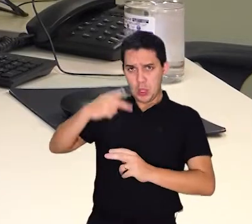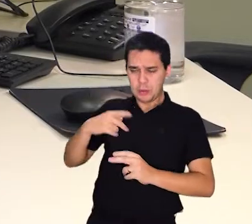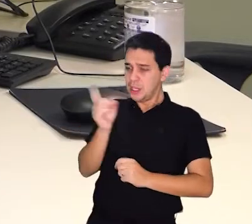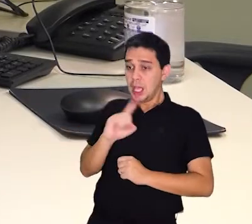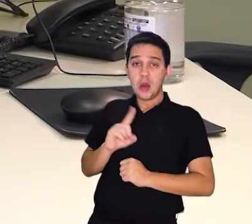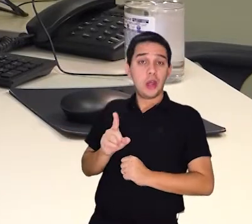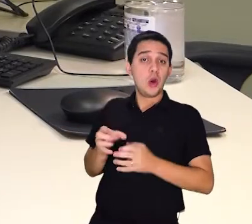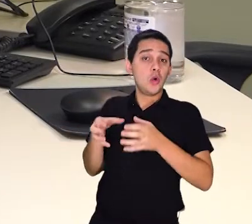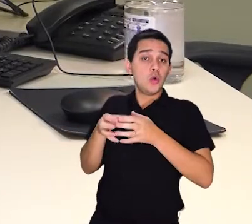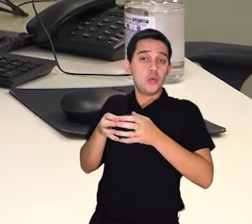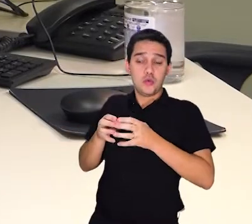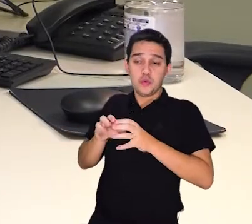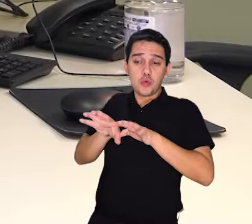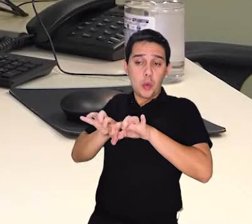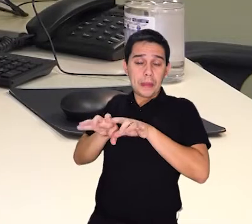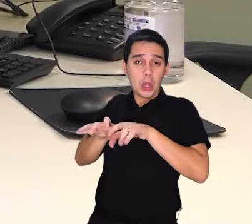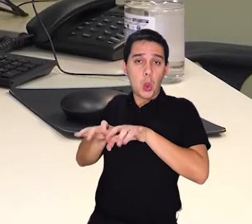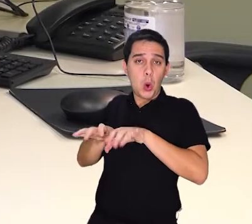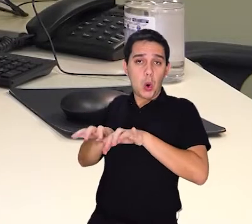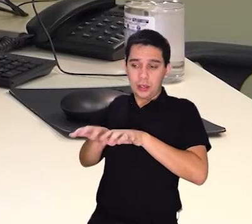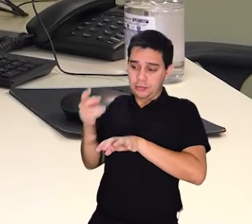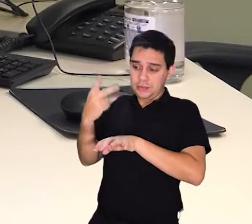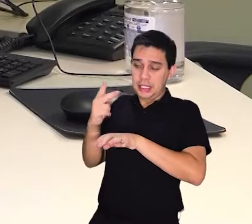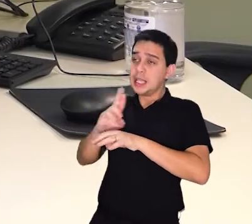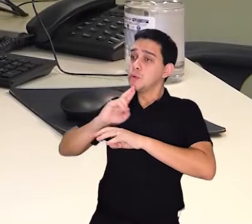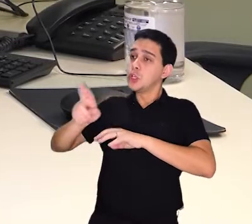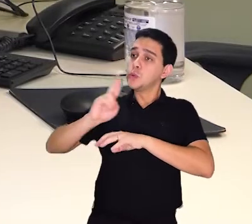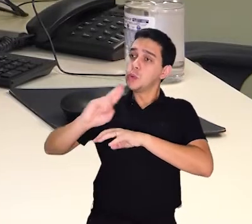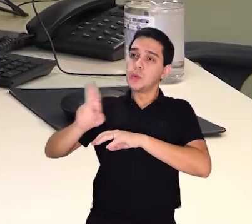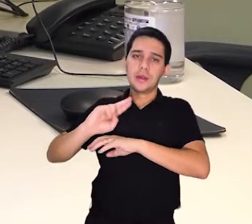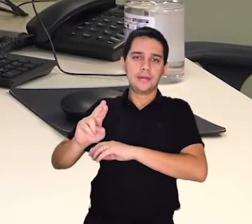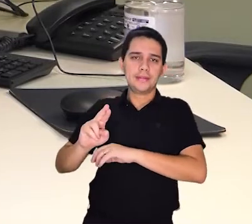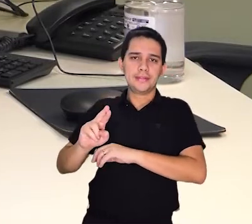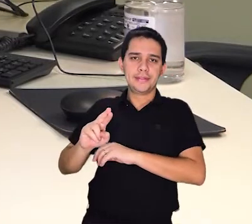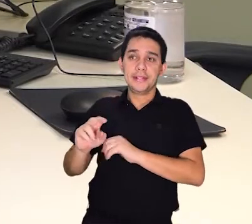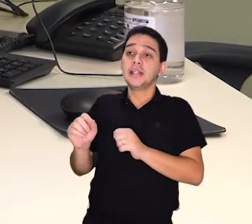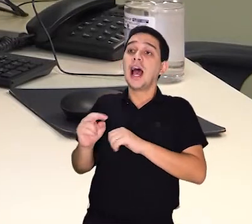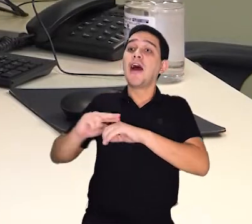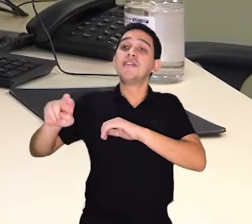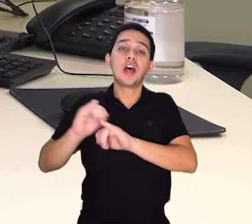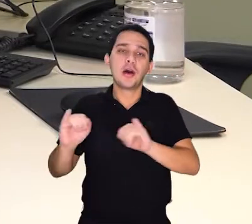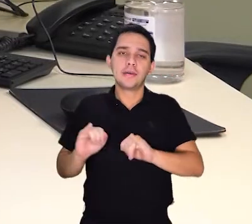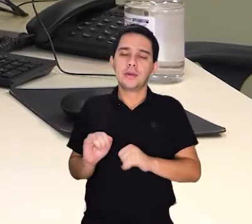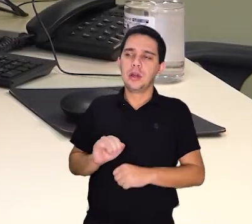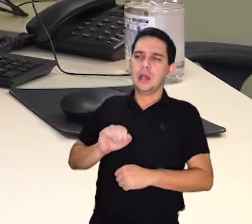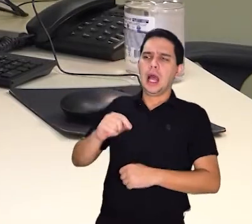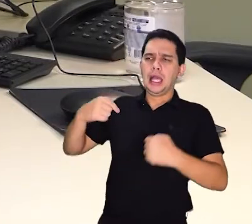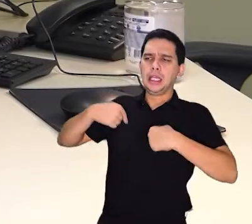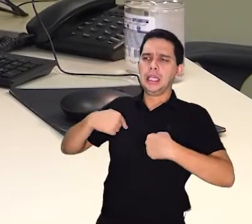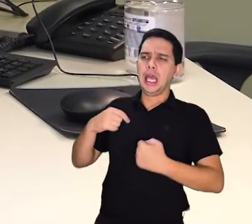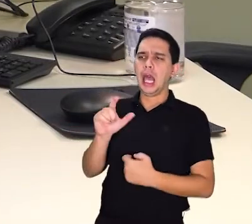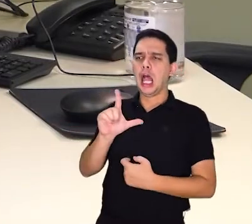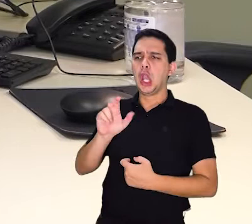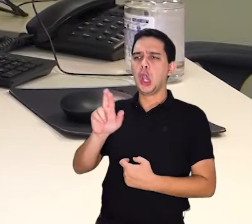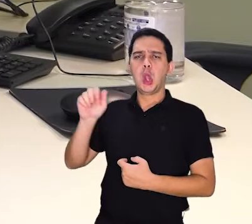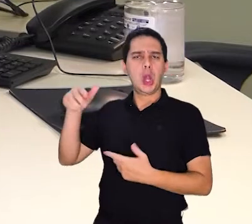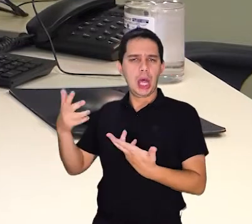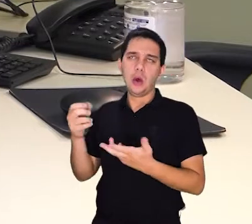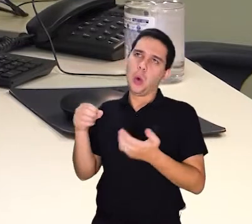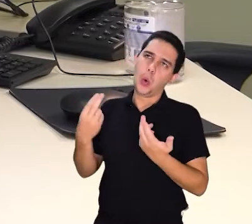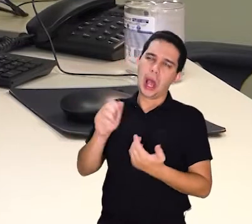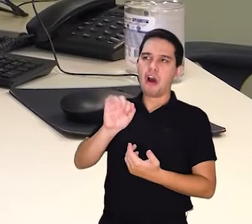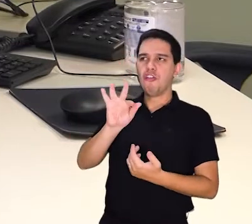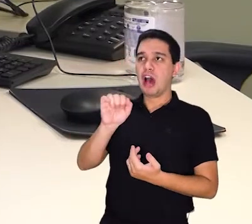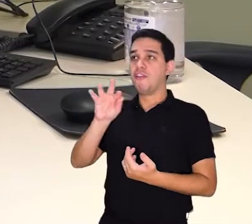Aluan se apresentava como titular dessa conta, informava os modos de pagamento, deixava